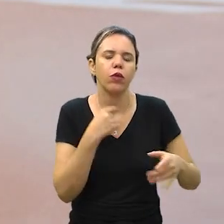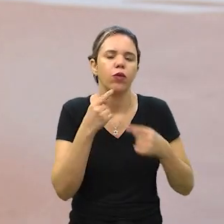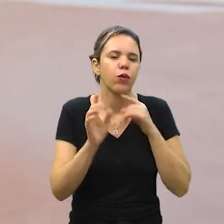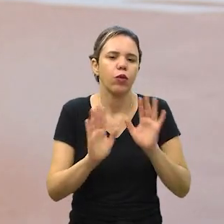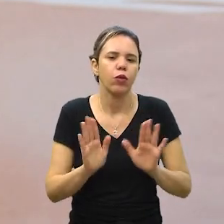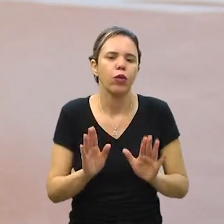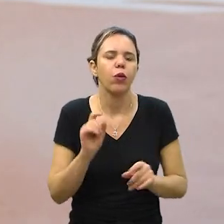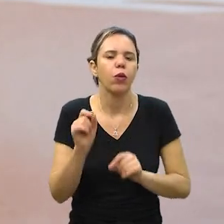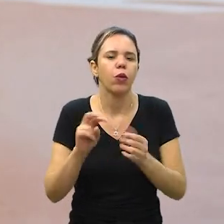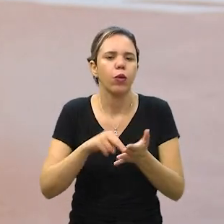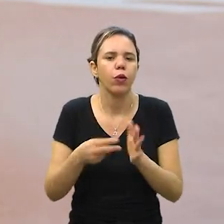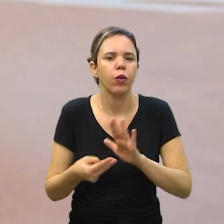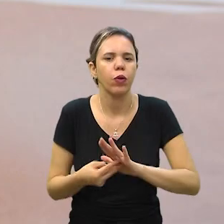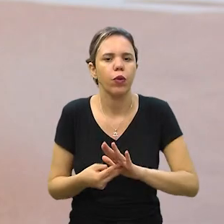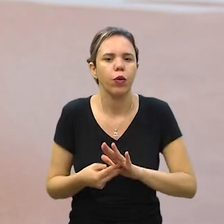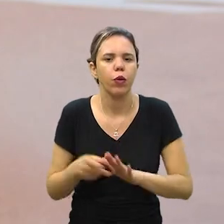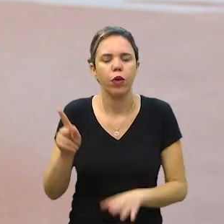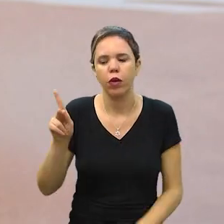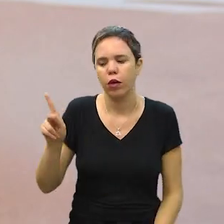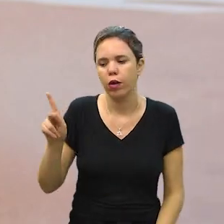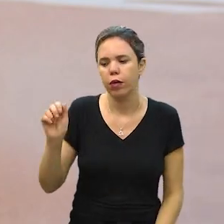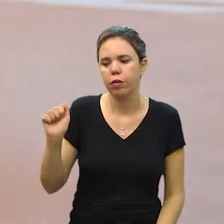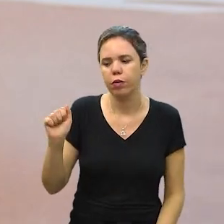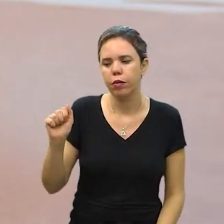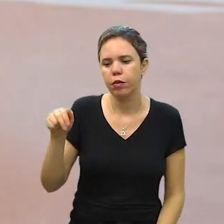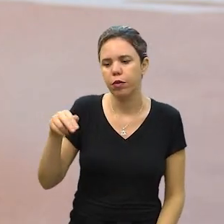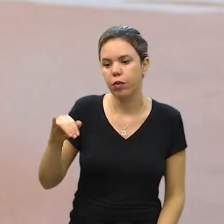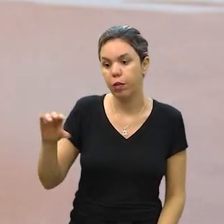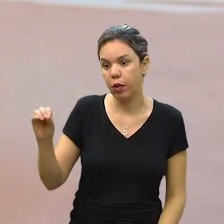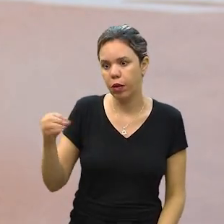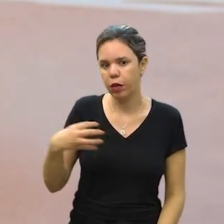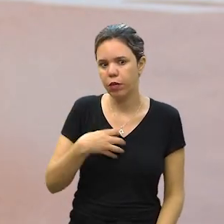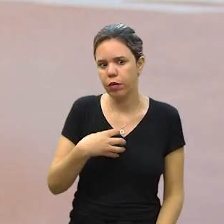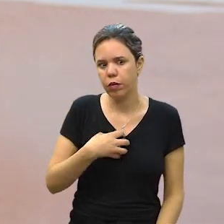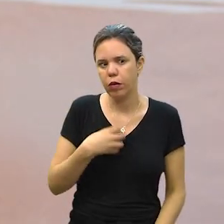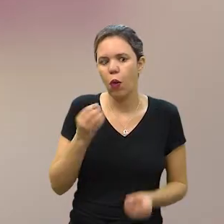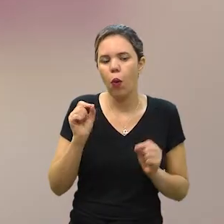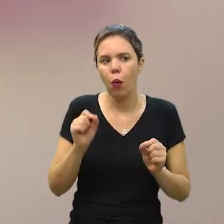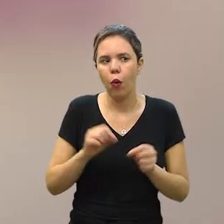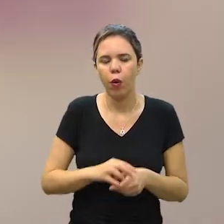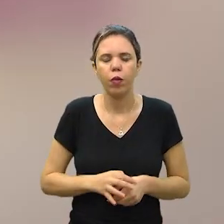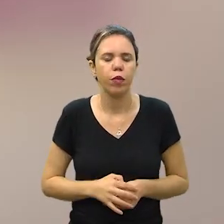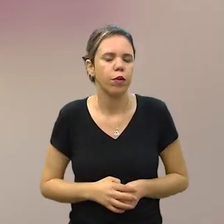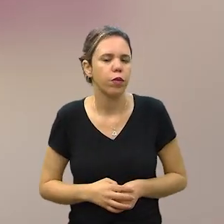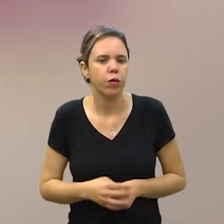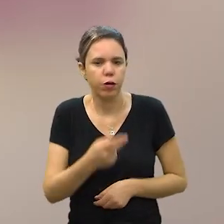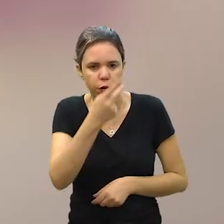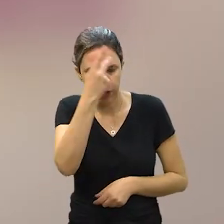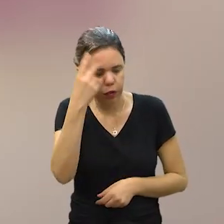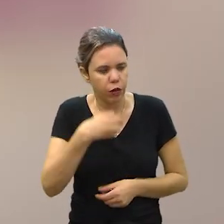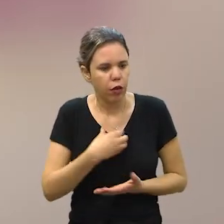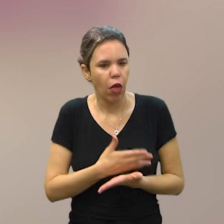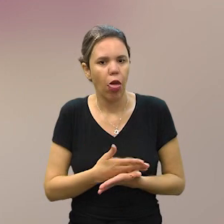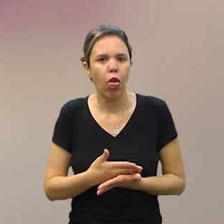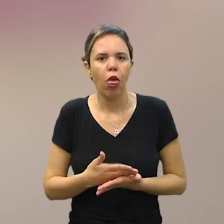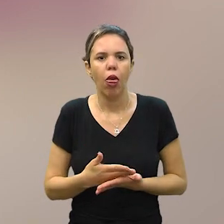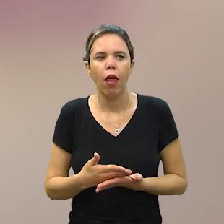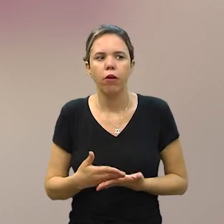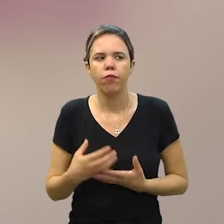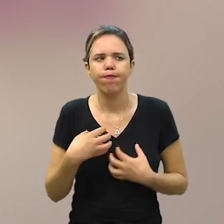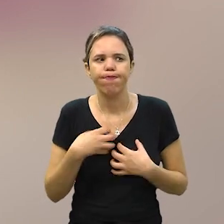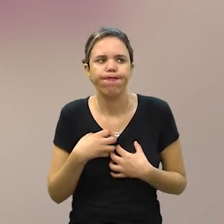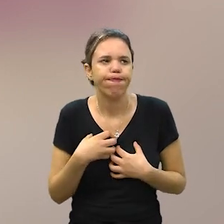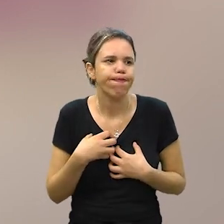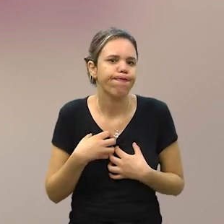ficar dúvida, o que é a síndrome do pânico? O que a pessoa sente? Então, a pessoa ela começa a